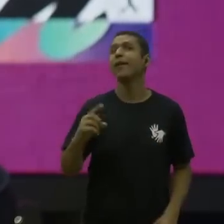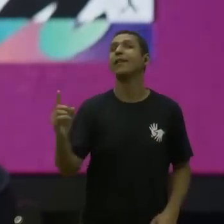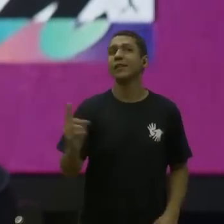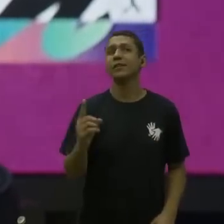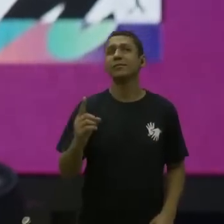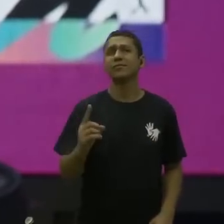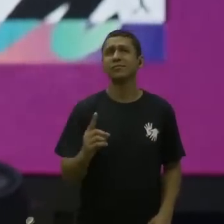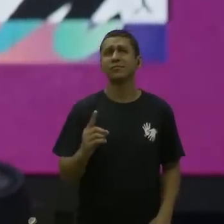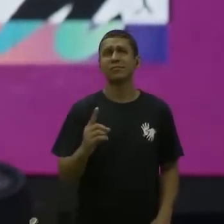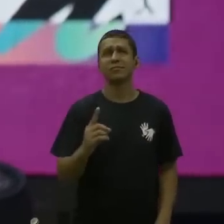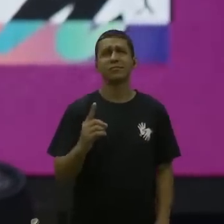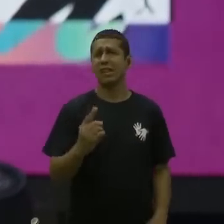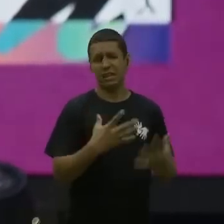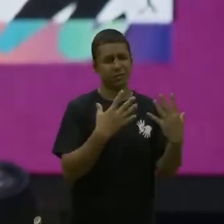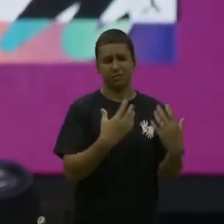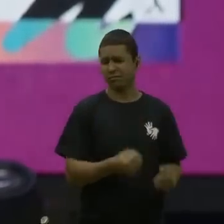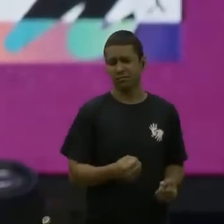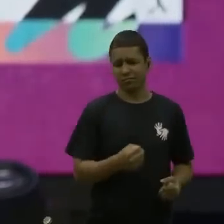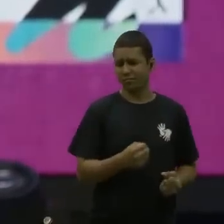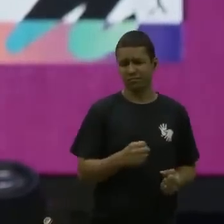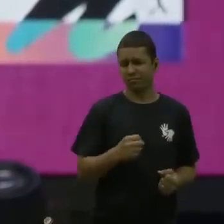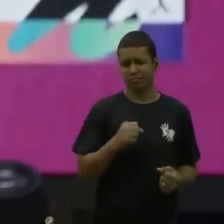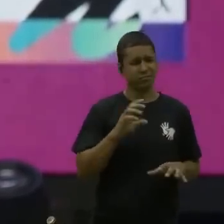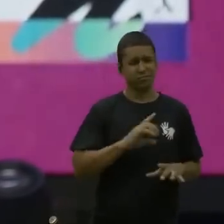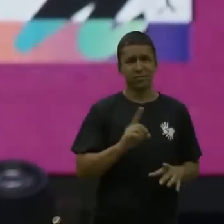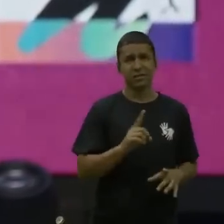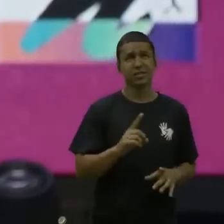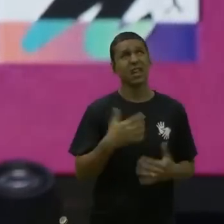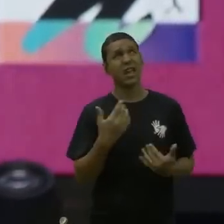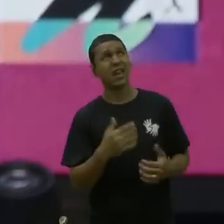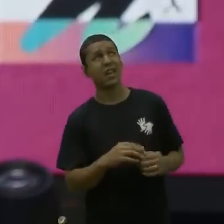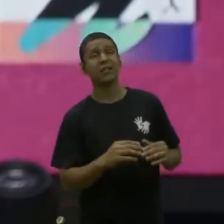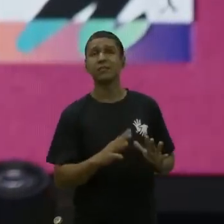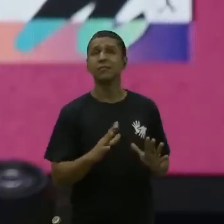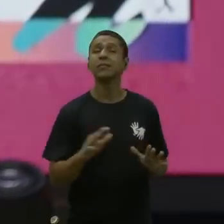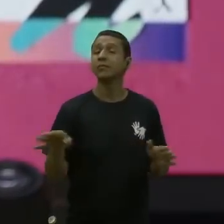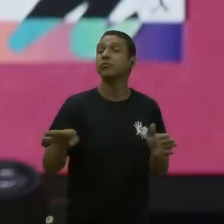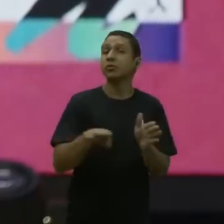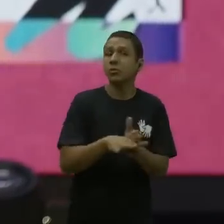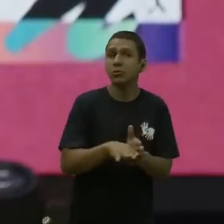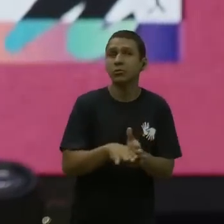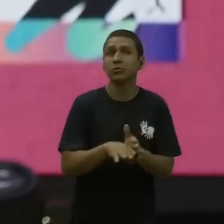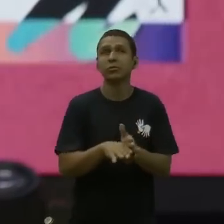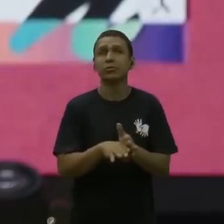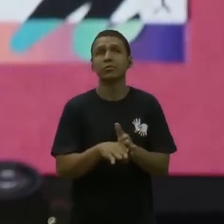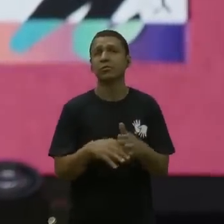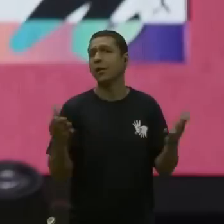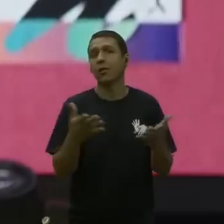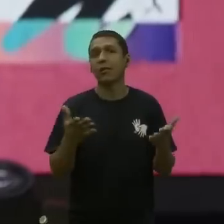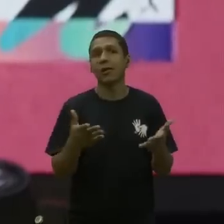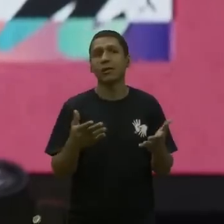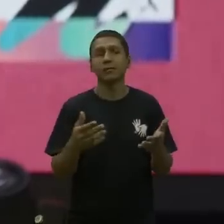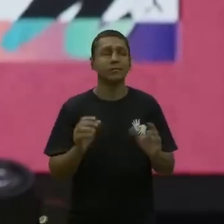pode não aceitar, não gosto, não sou muito com esse negócio de igreja preta, mas chegou, meu irmão, e agora já era.